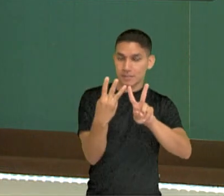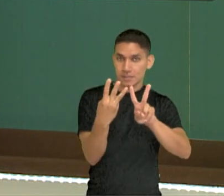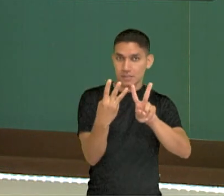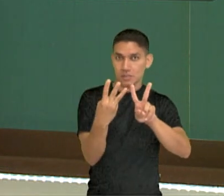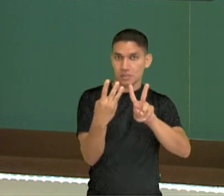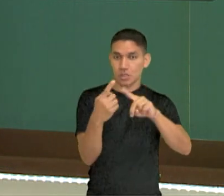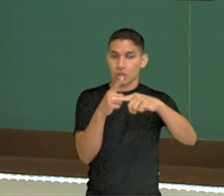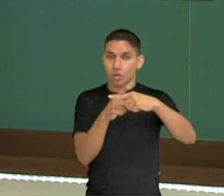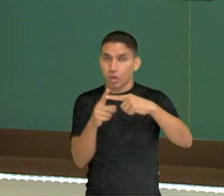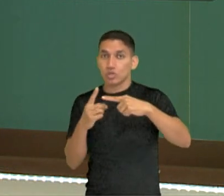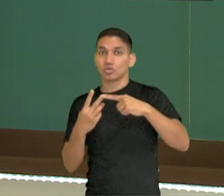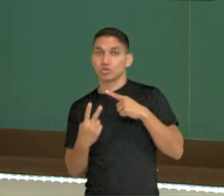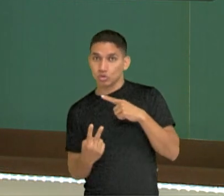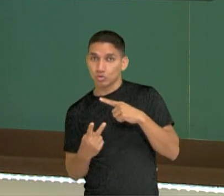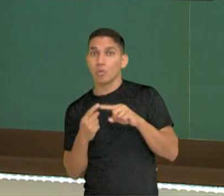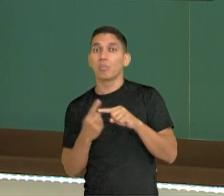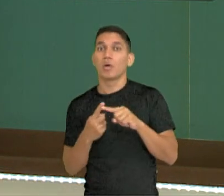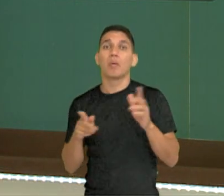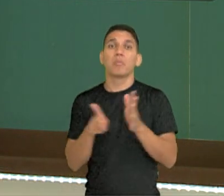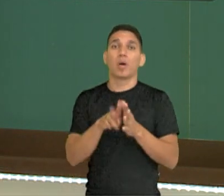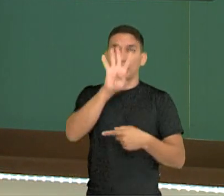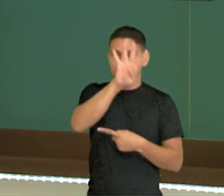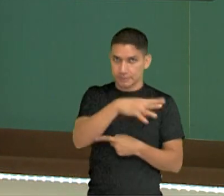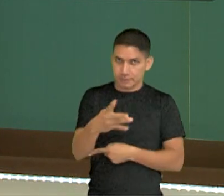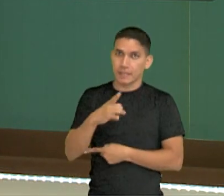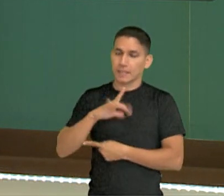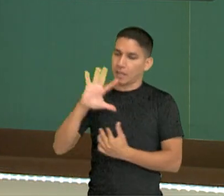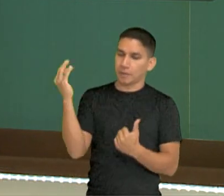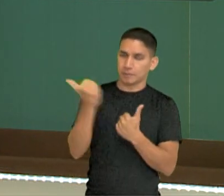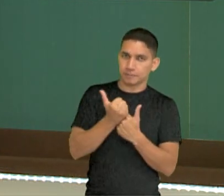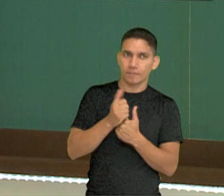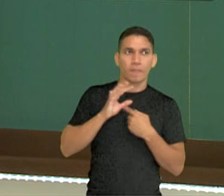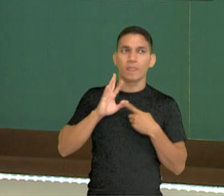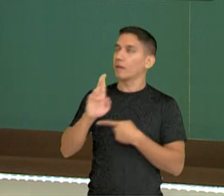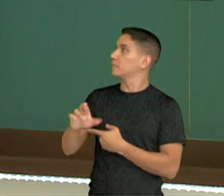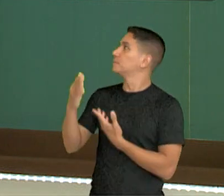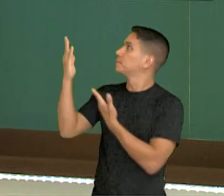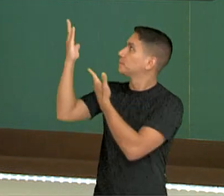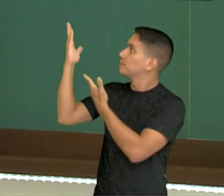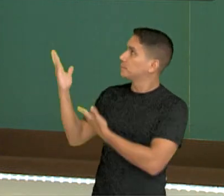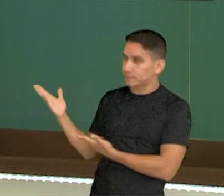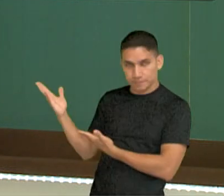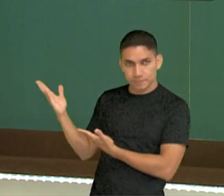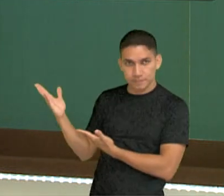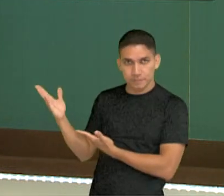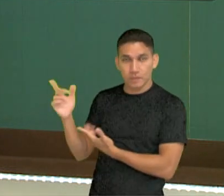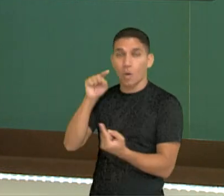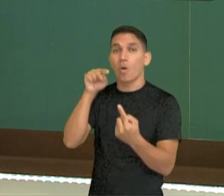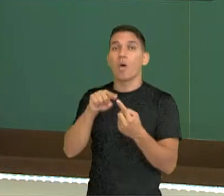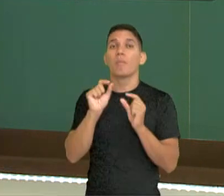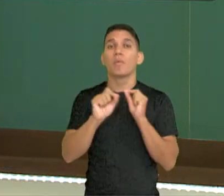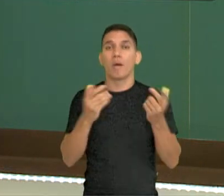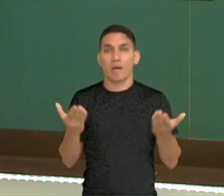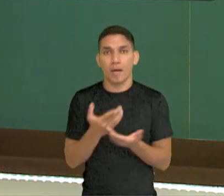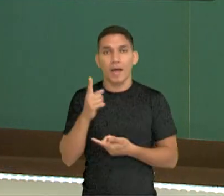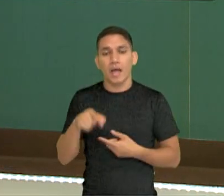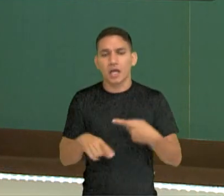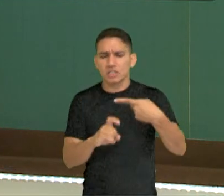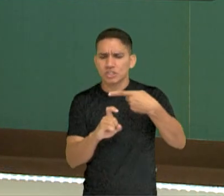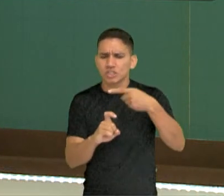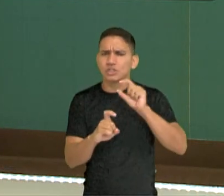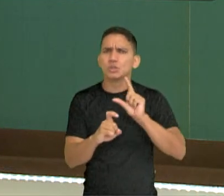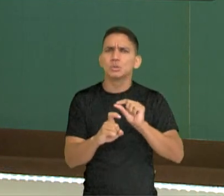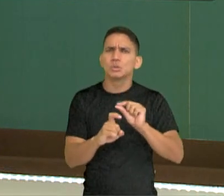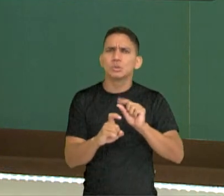tabela de valores notáveis. Tudo isso é igual a 8 dividido por x. O nosso objetivo aqui é calcular o valor de x,